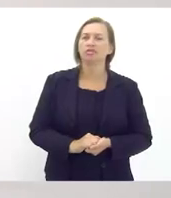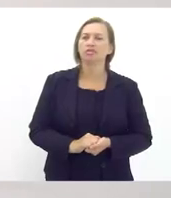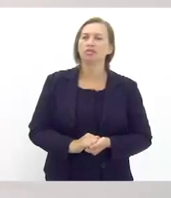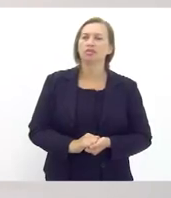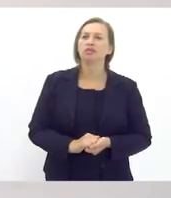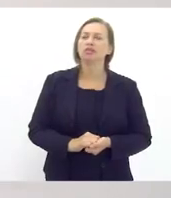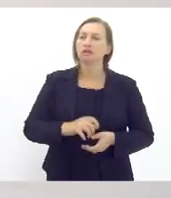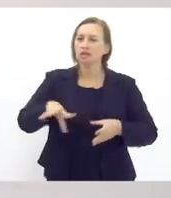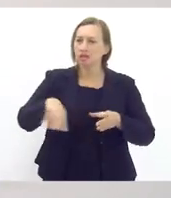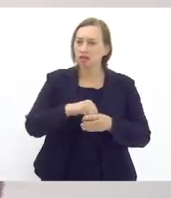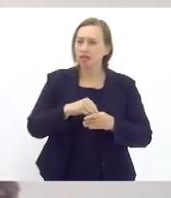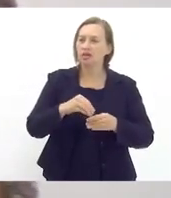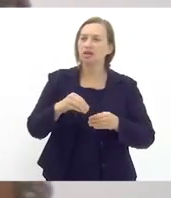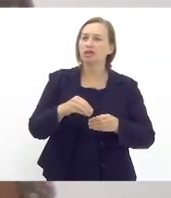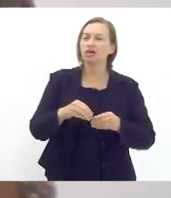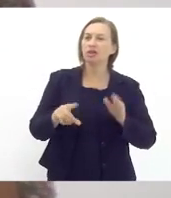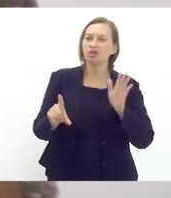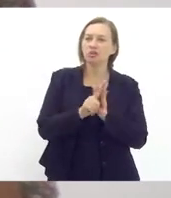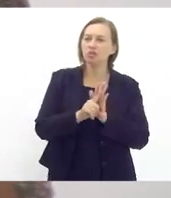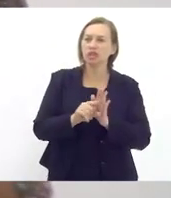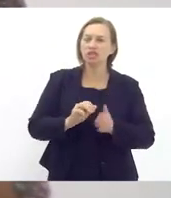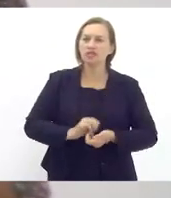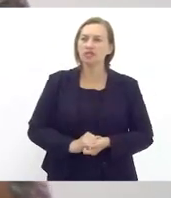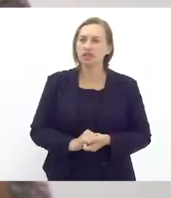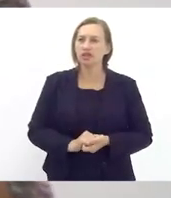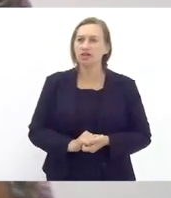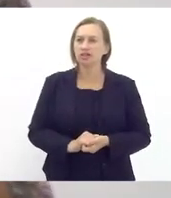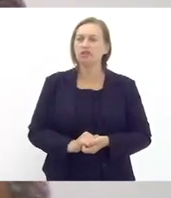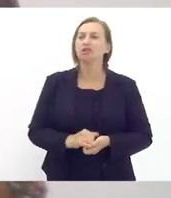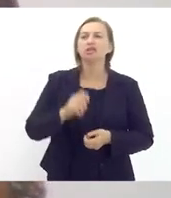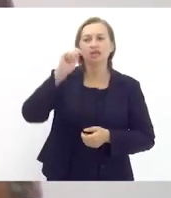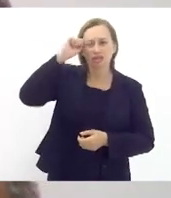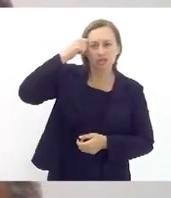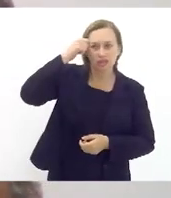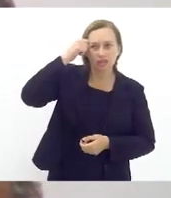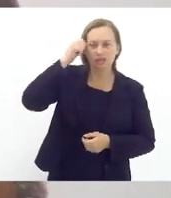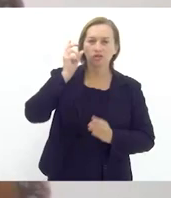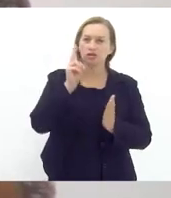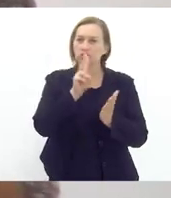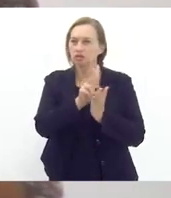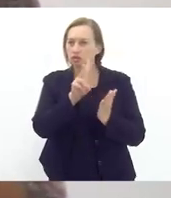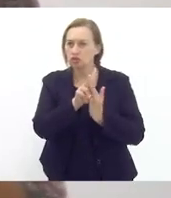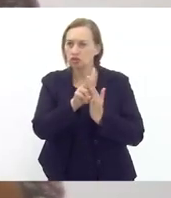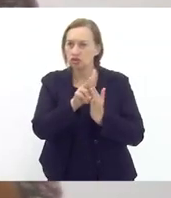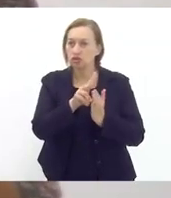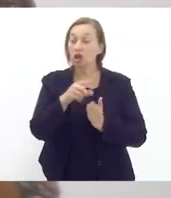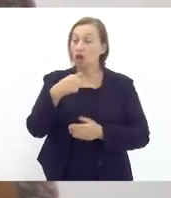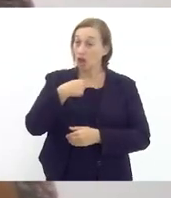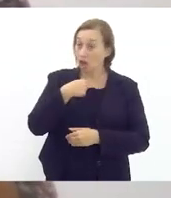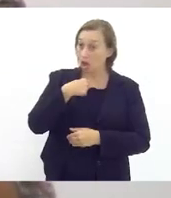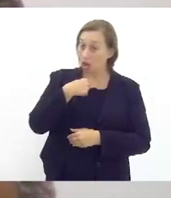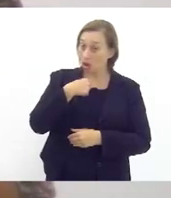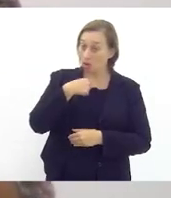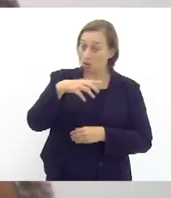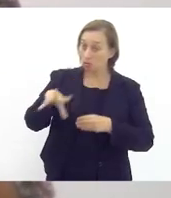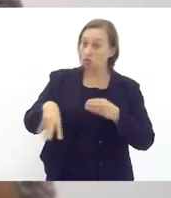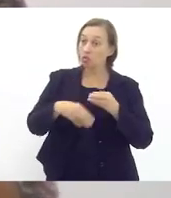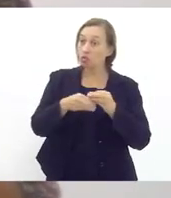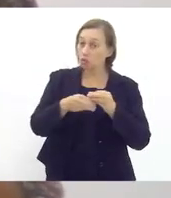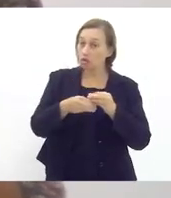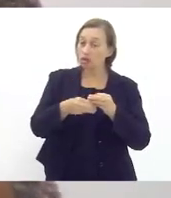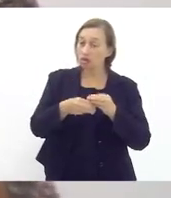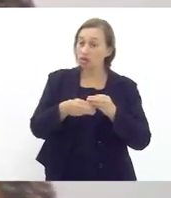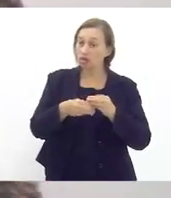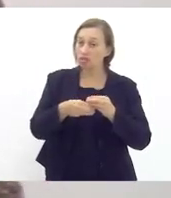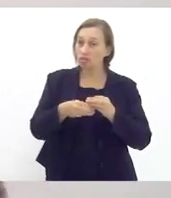na lei está sendo assim para negros e negras indígenas eu estou entre aqueles e aquelas